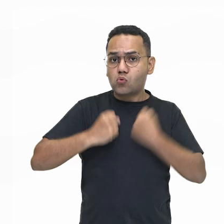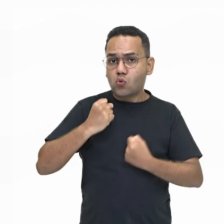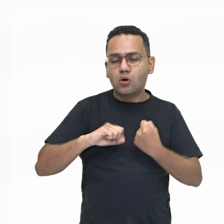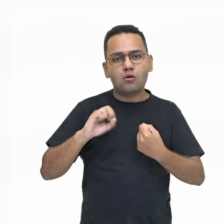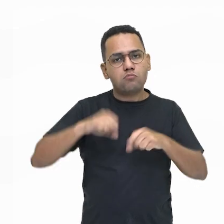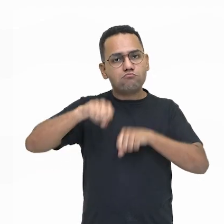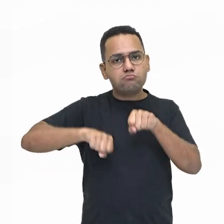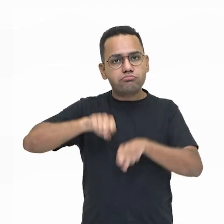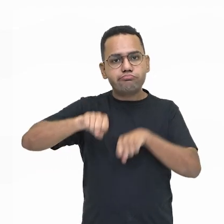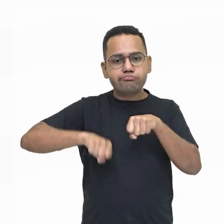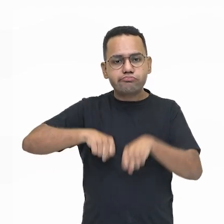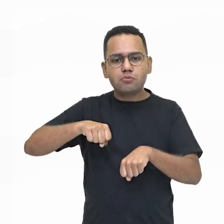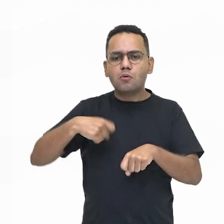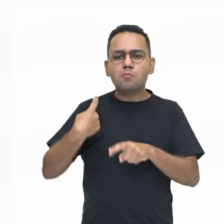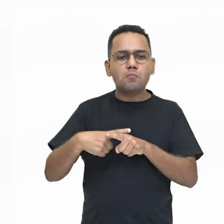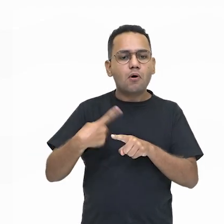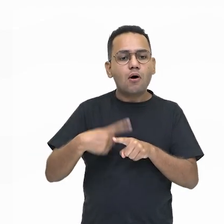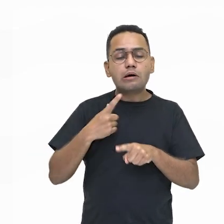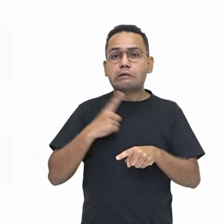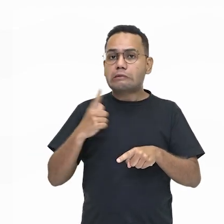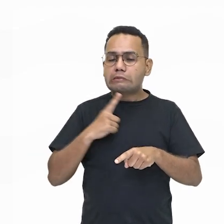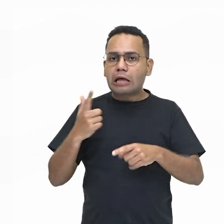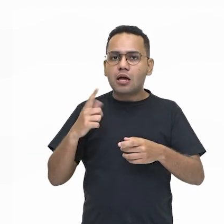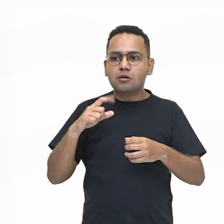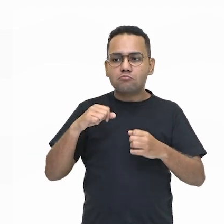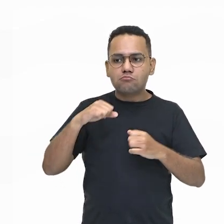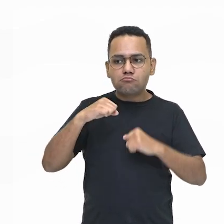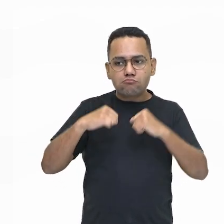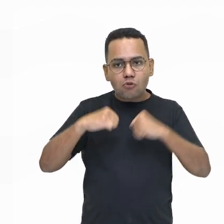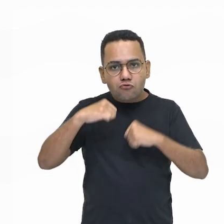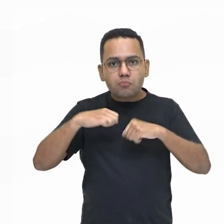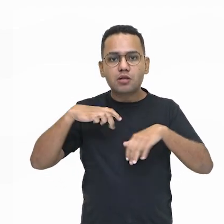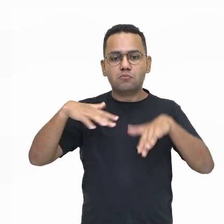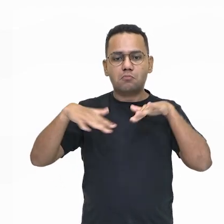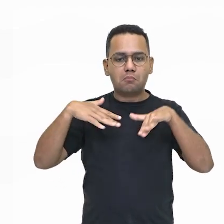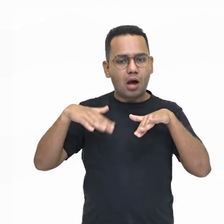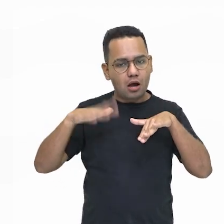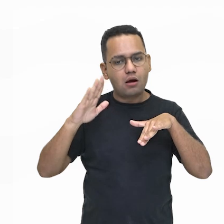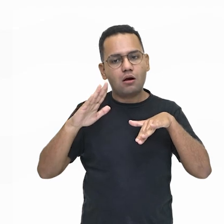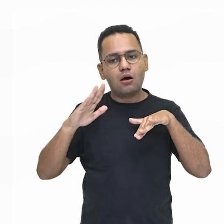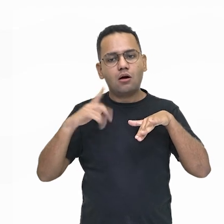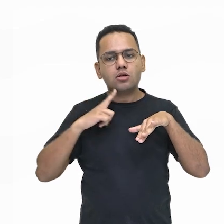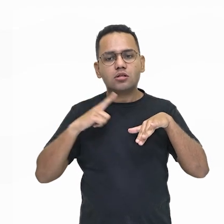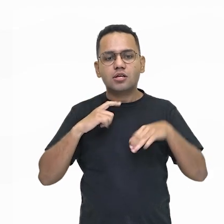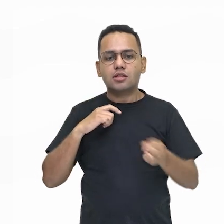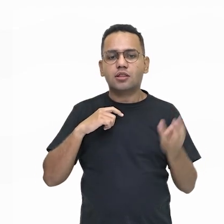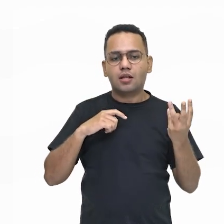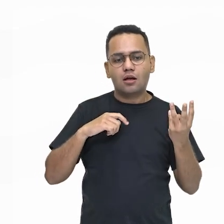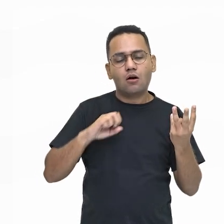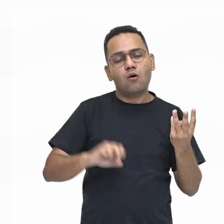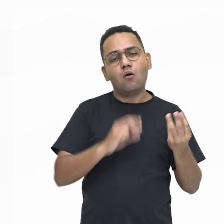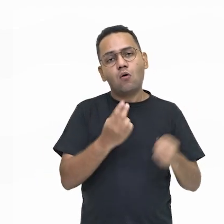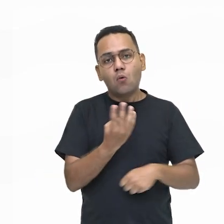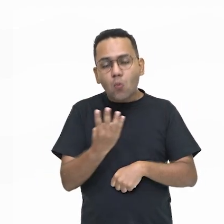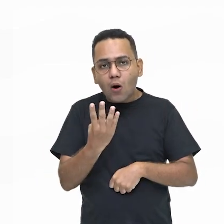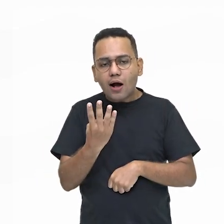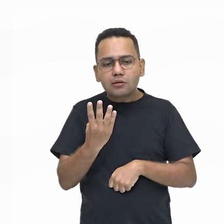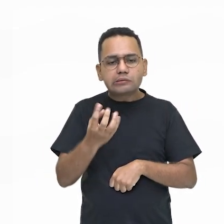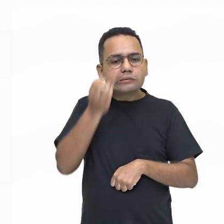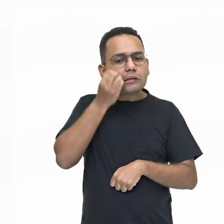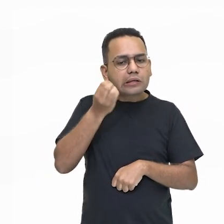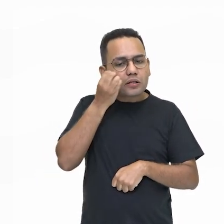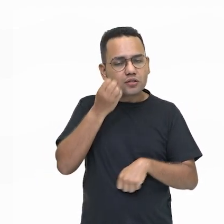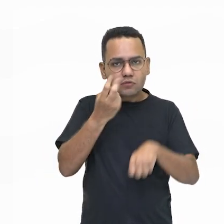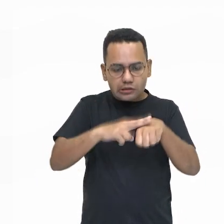envolvem grande massa muscular, com frequência de 3 a 4 vezes semanais e duração de 20 a 60